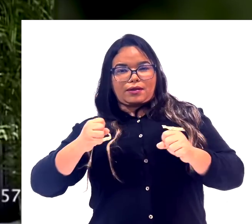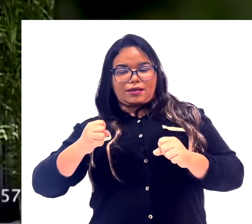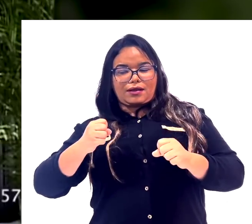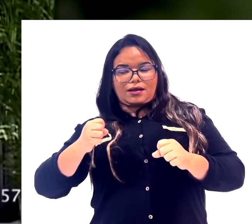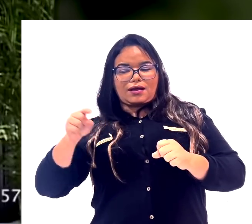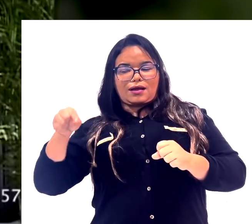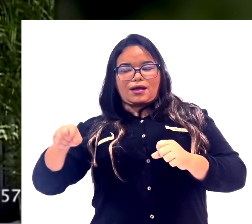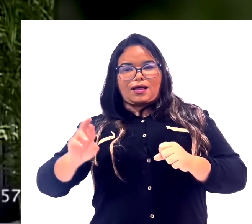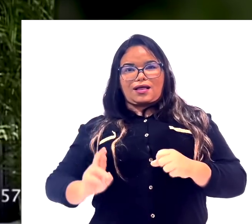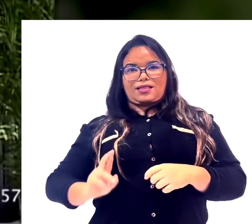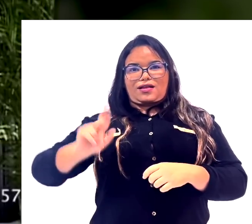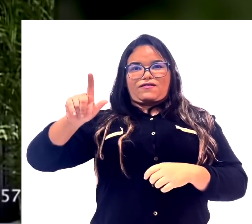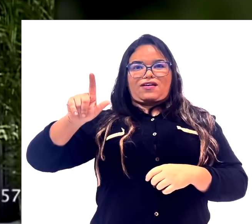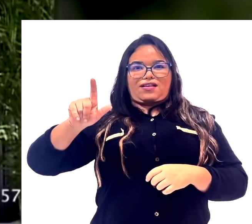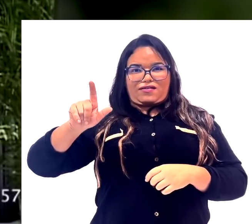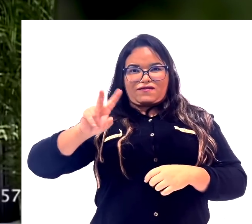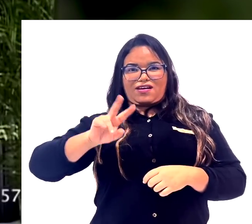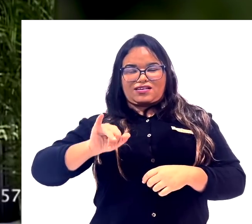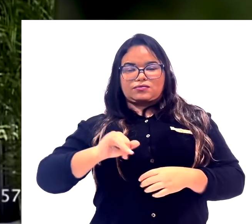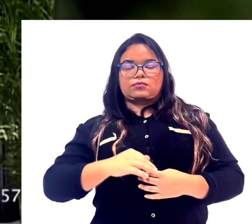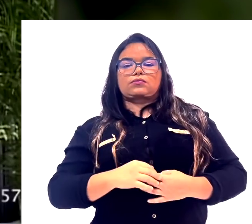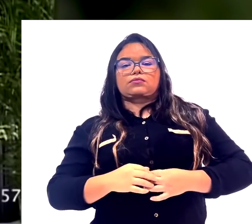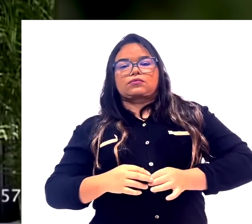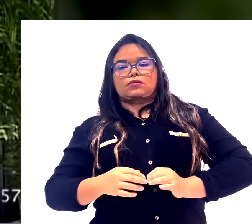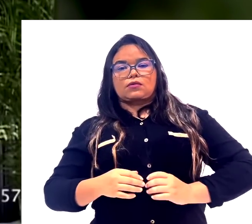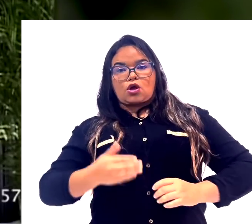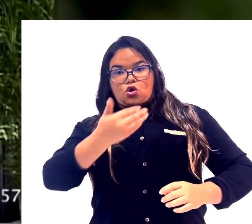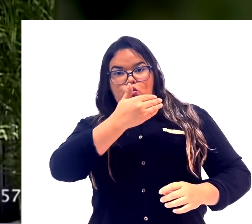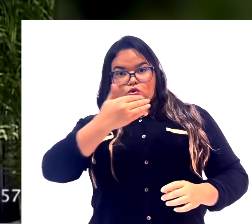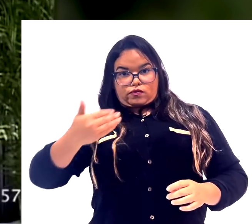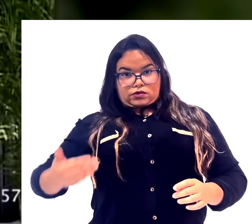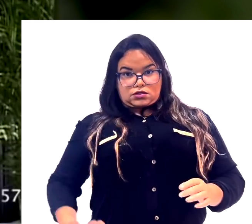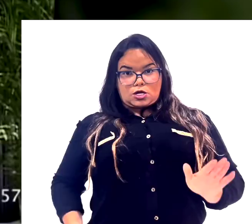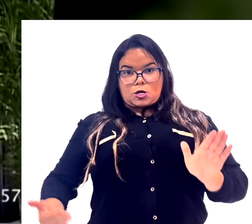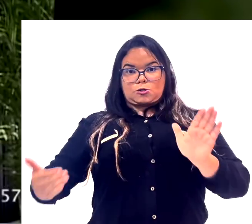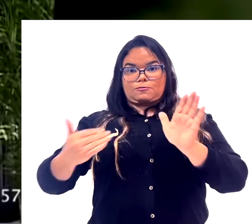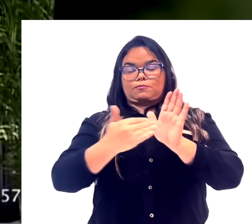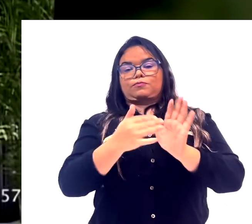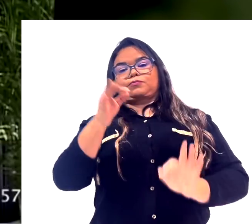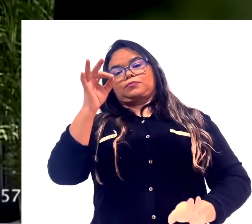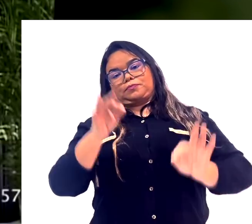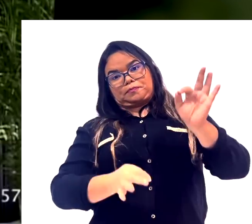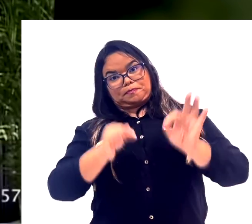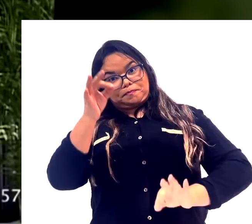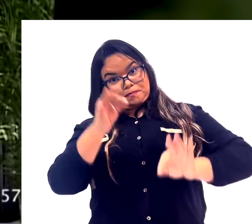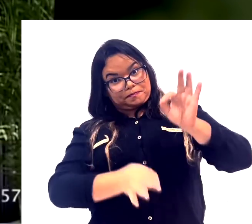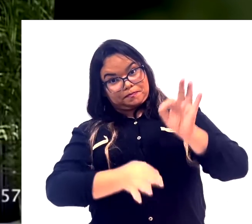diferente e governaria até que o ancião de dias chegasse.